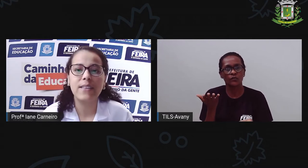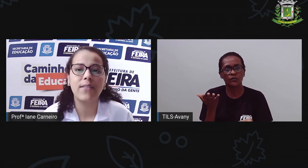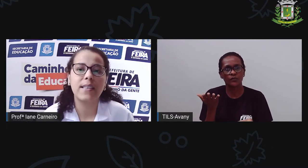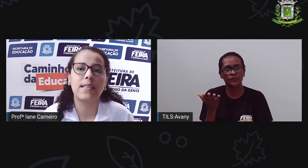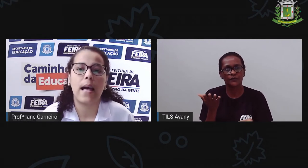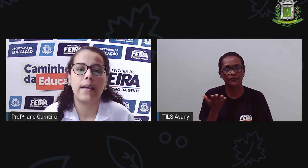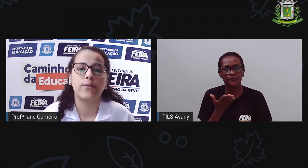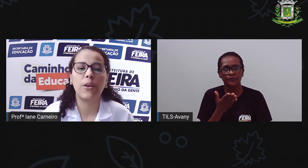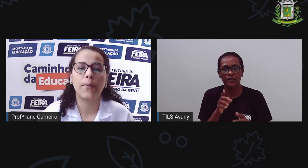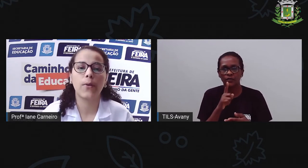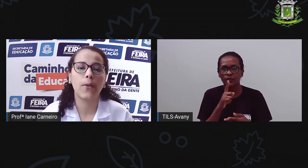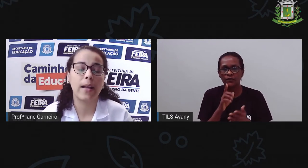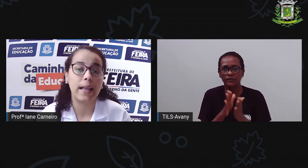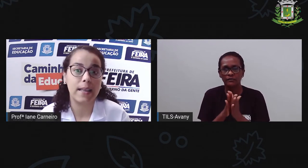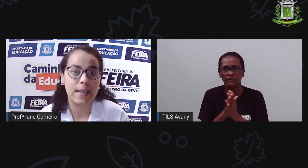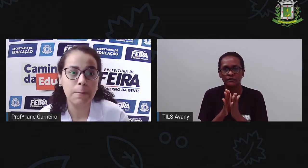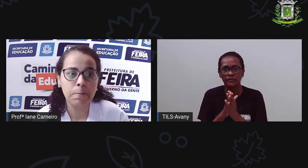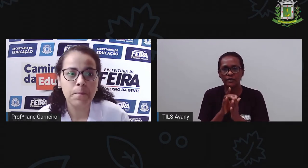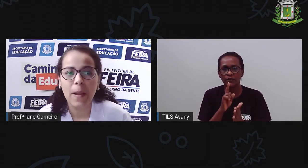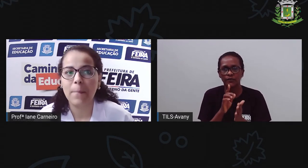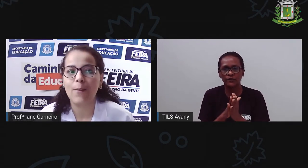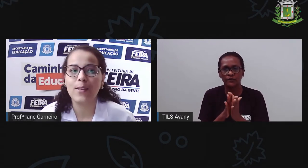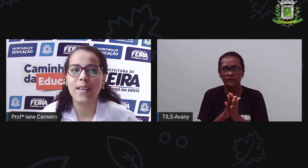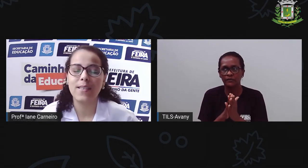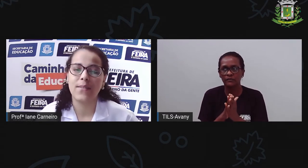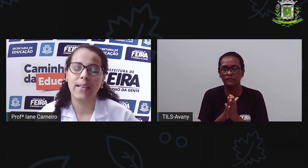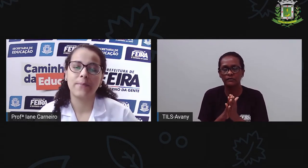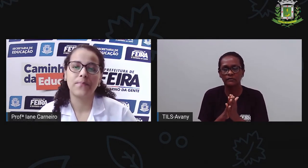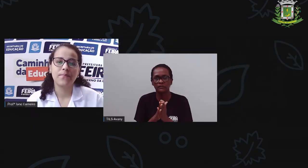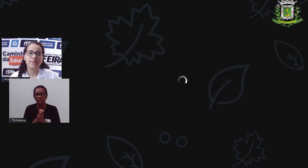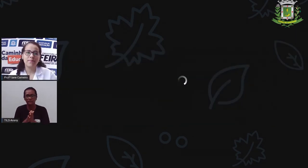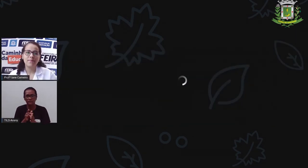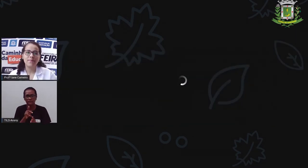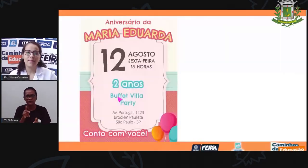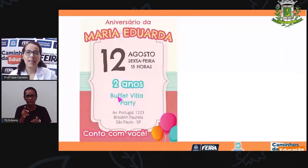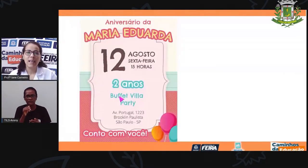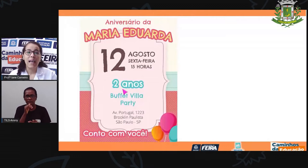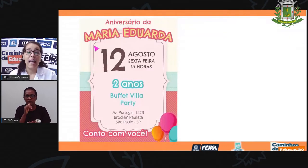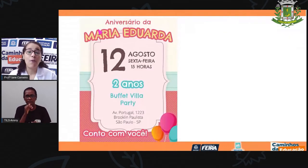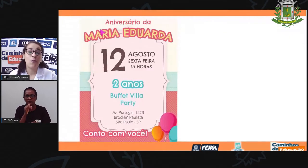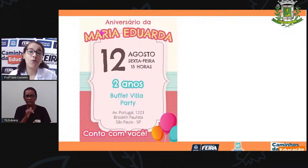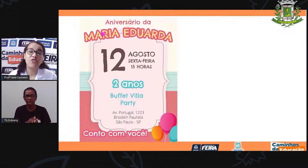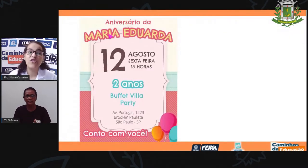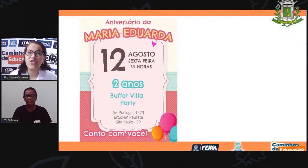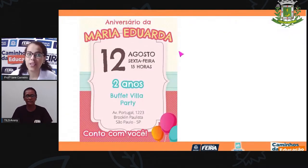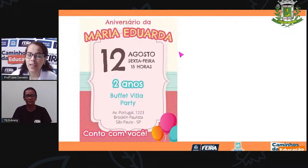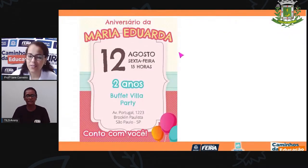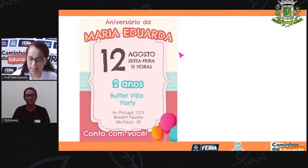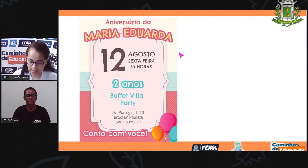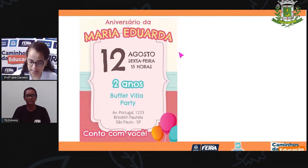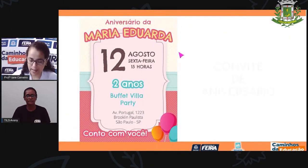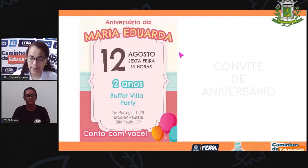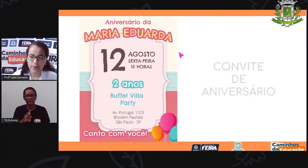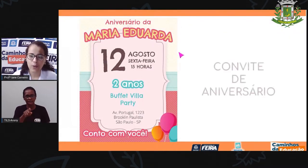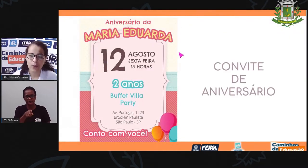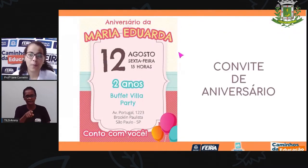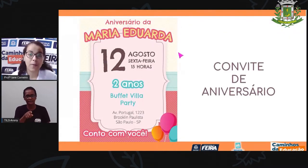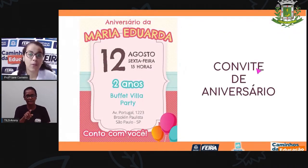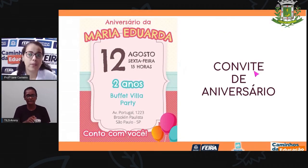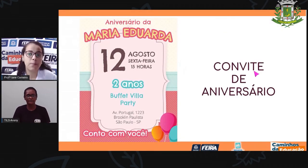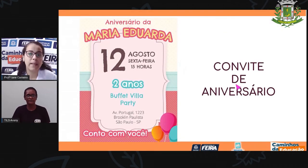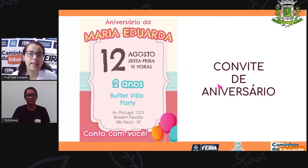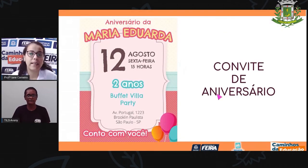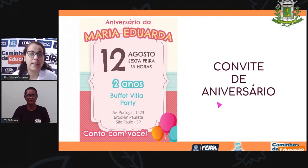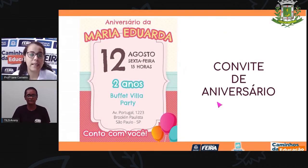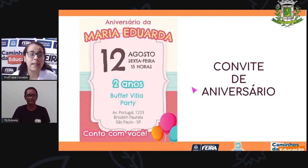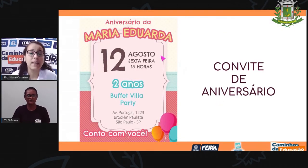aniversário de chapéu colocar aqui para vocês ver Esse é um convite de aniversário ao